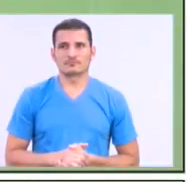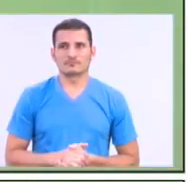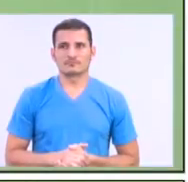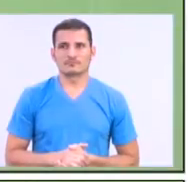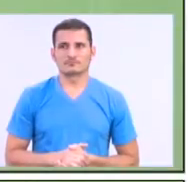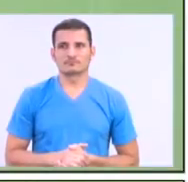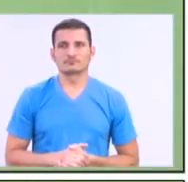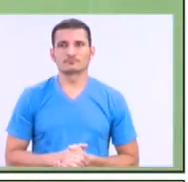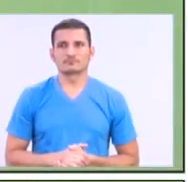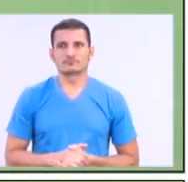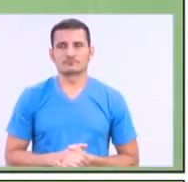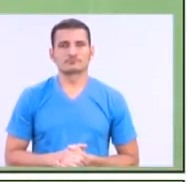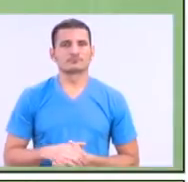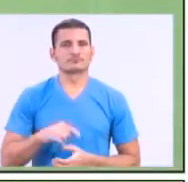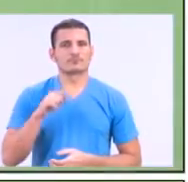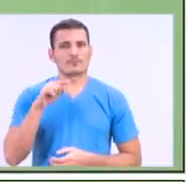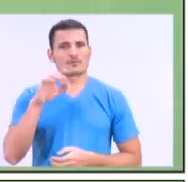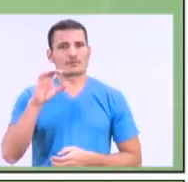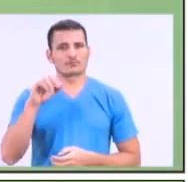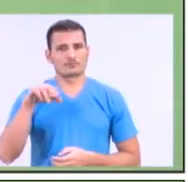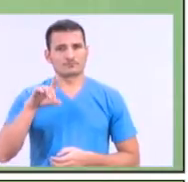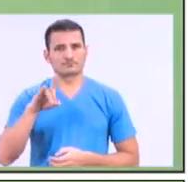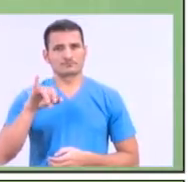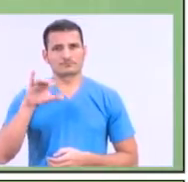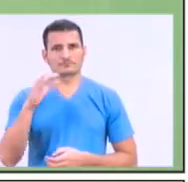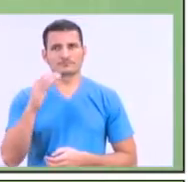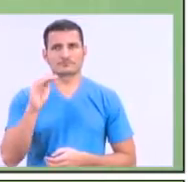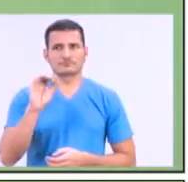Nós temos uma condição e uma